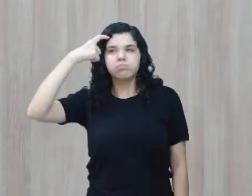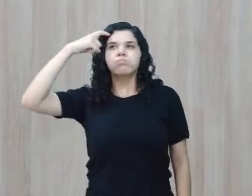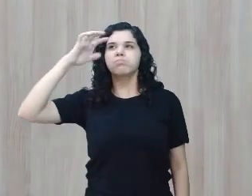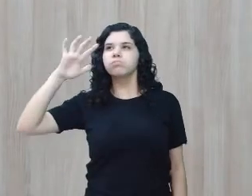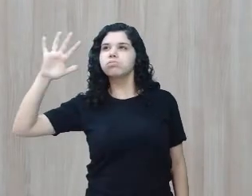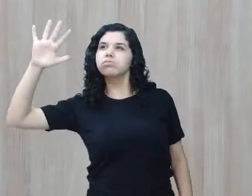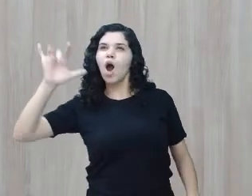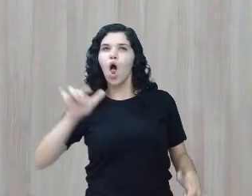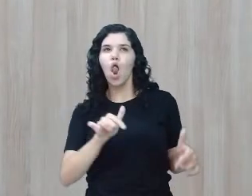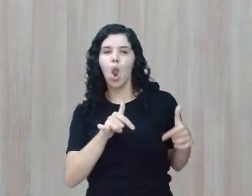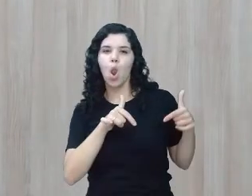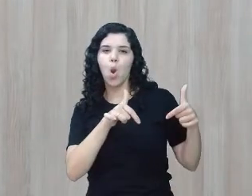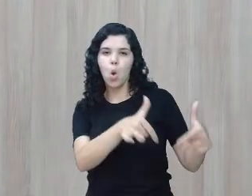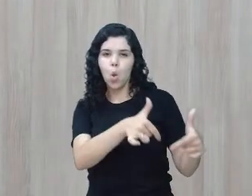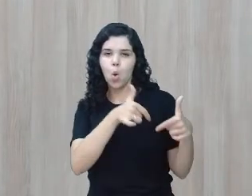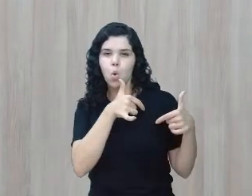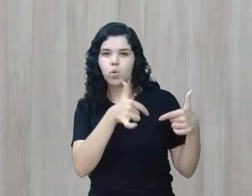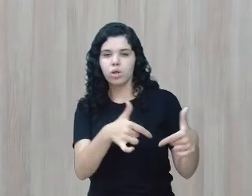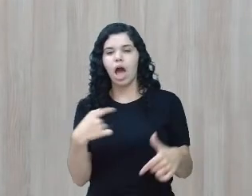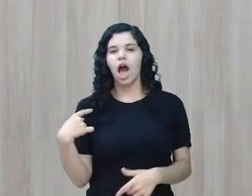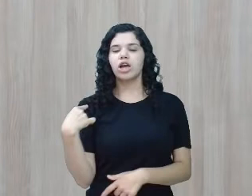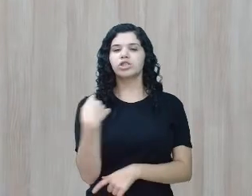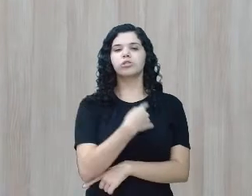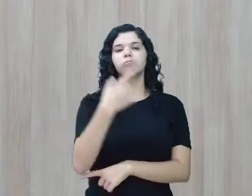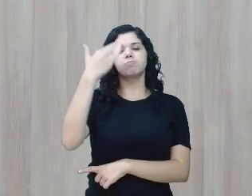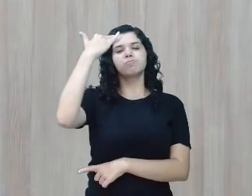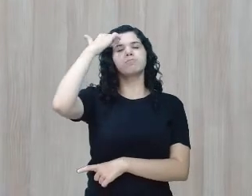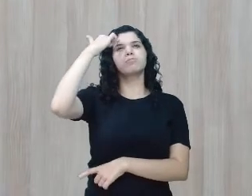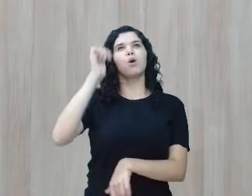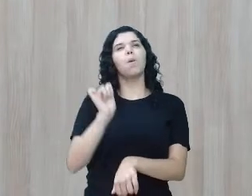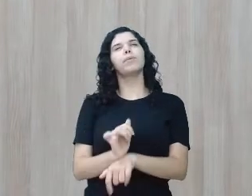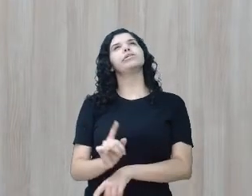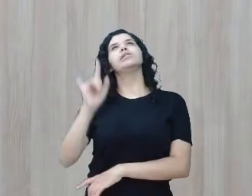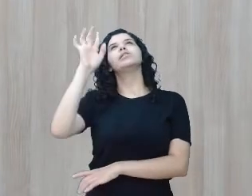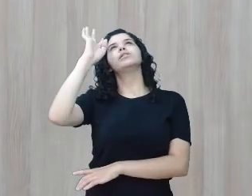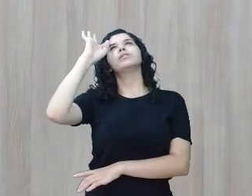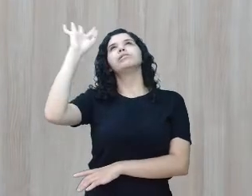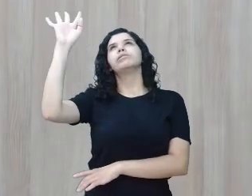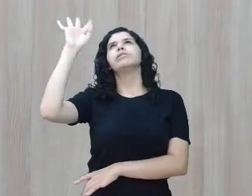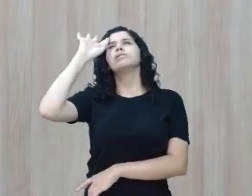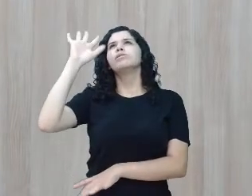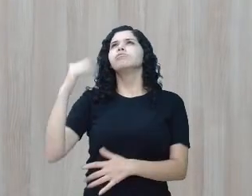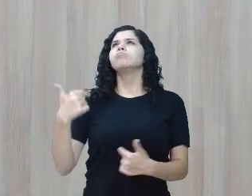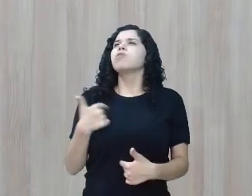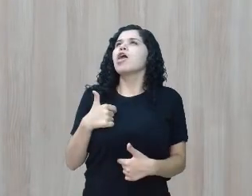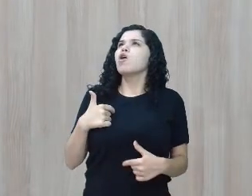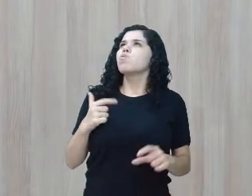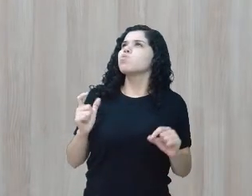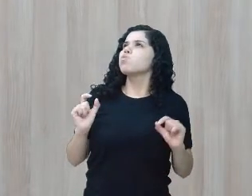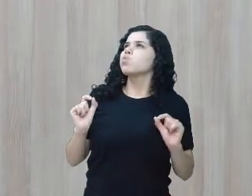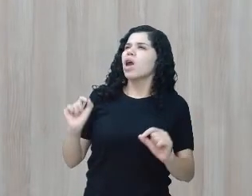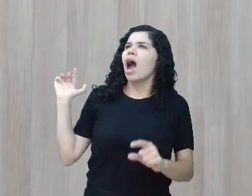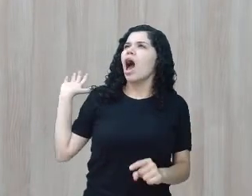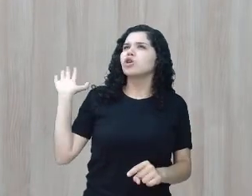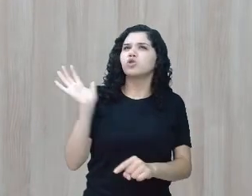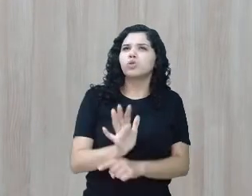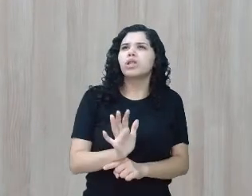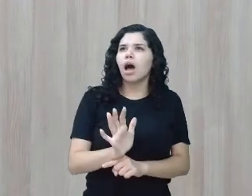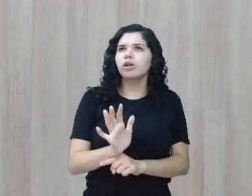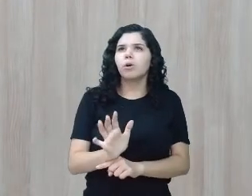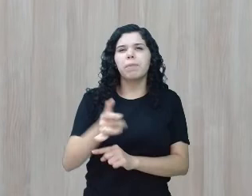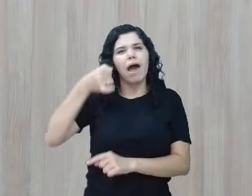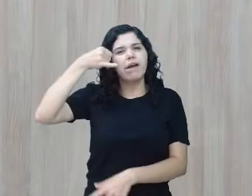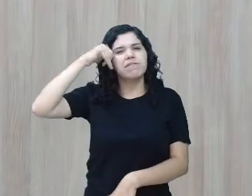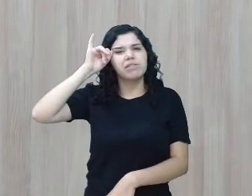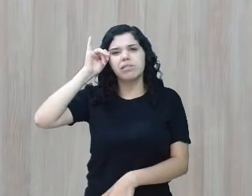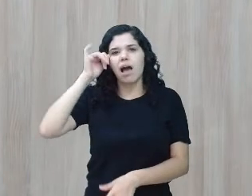de resistência, um dia da gente interagir, parar para pensar e dizer o que é que eu tenho feito para que isso não mais aconteça